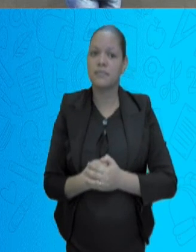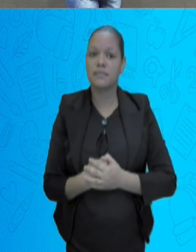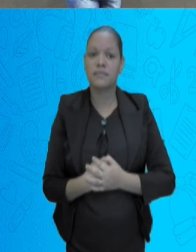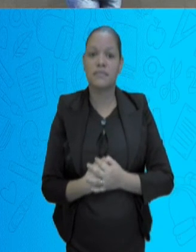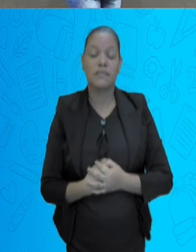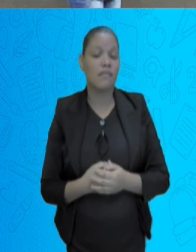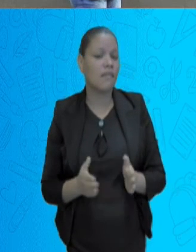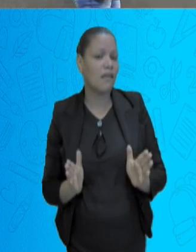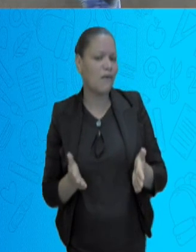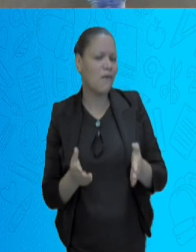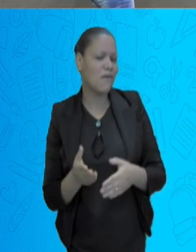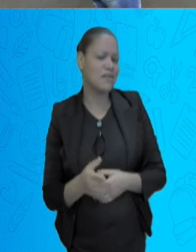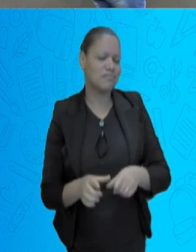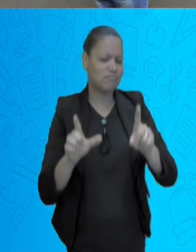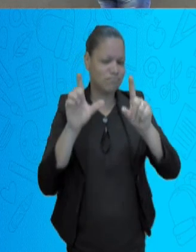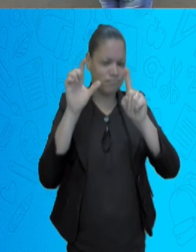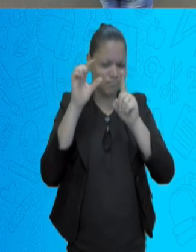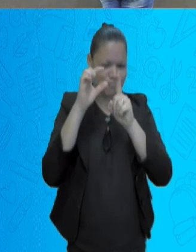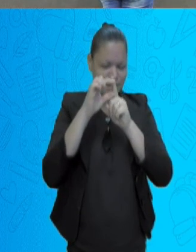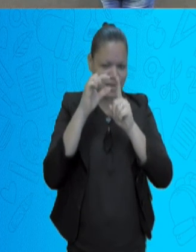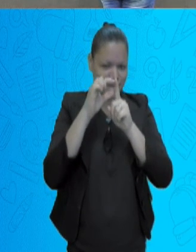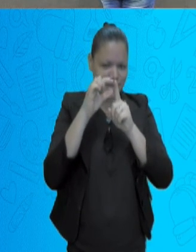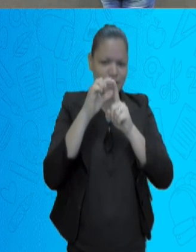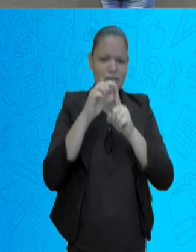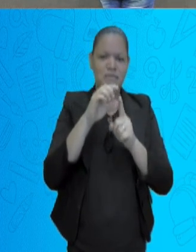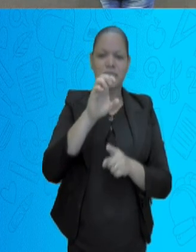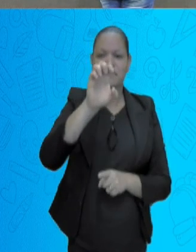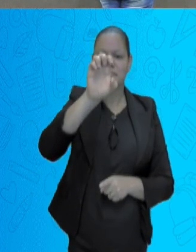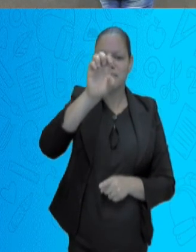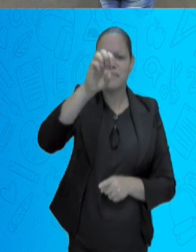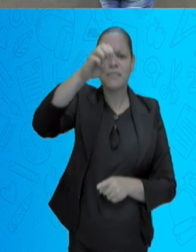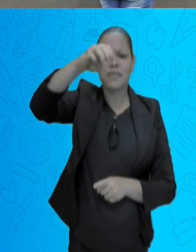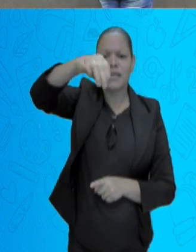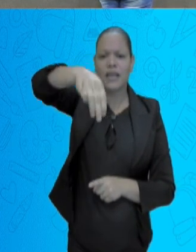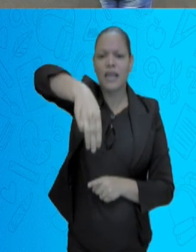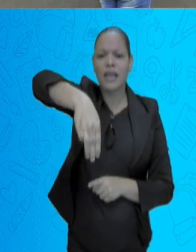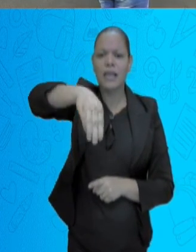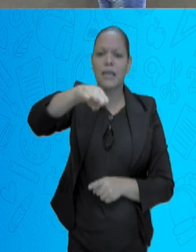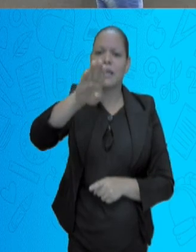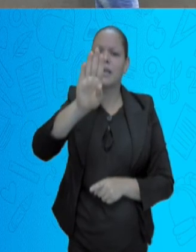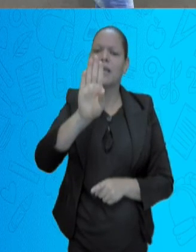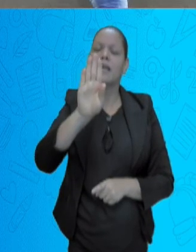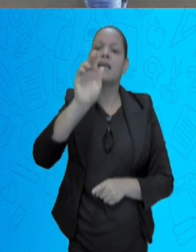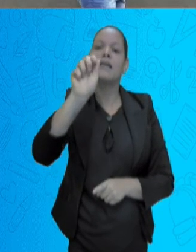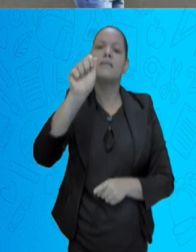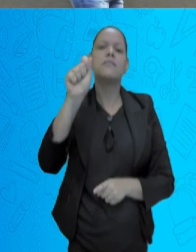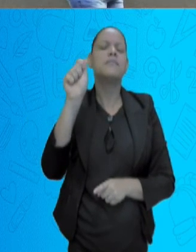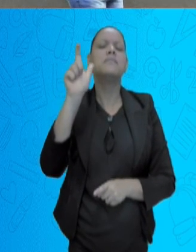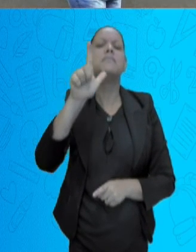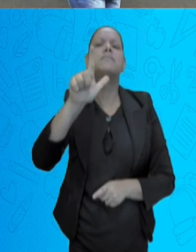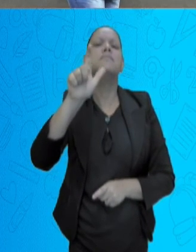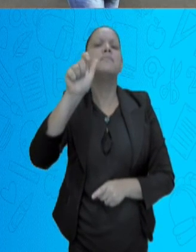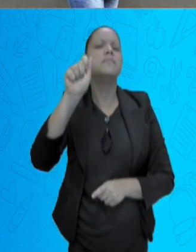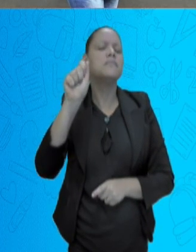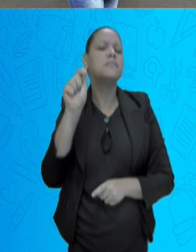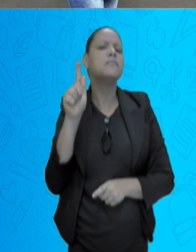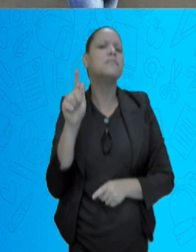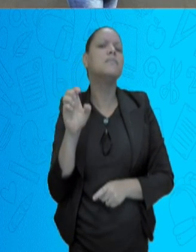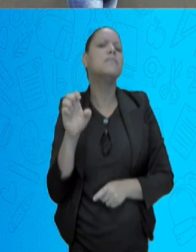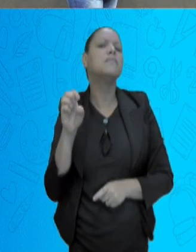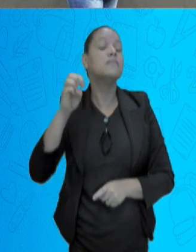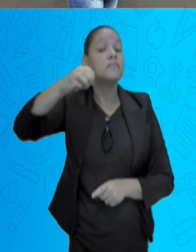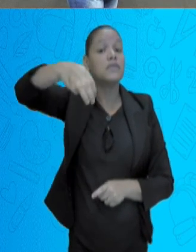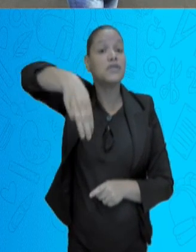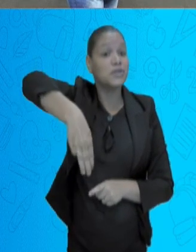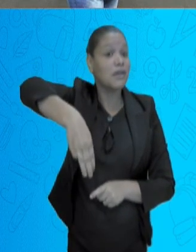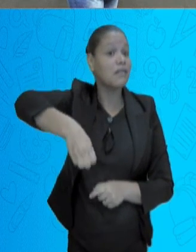Embalagem. Olha a situação. Eu tenho o B aqui e eu tenho o final de palavra. Então, eu tenho